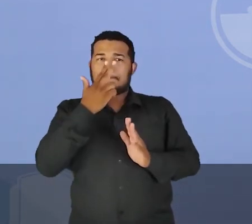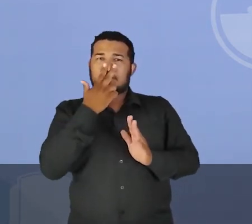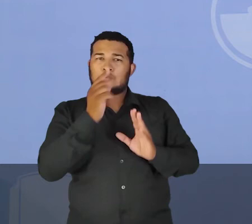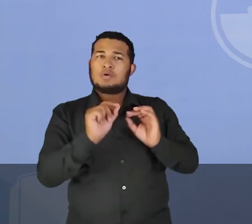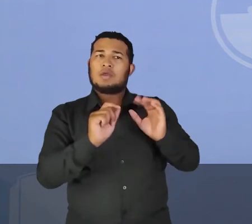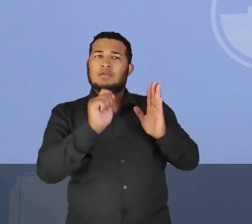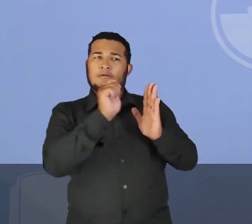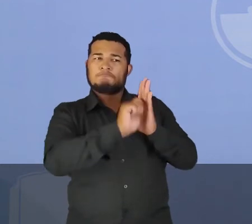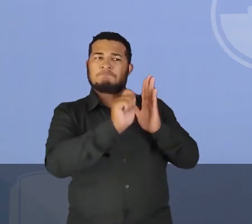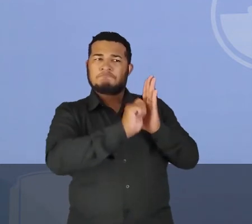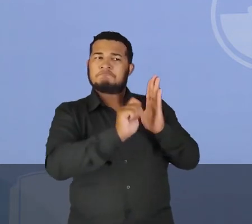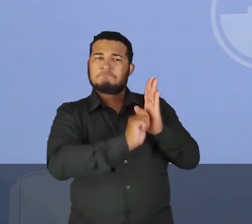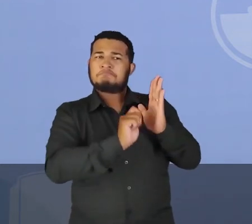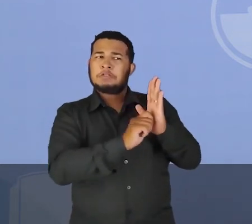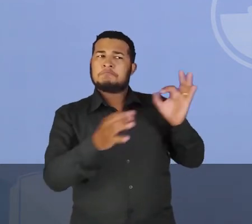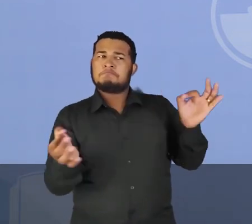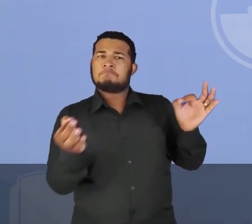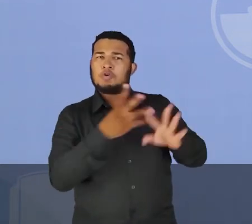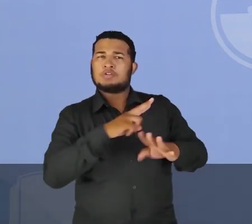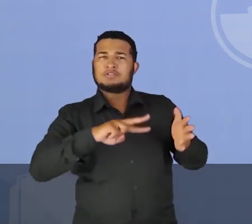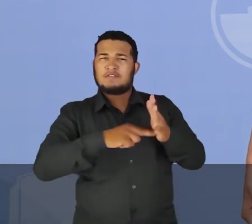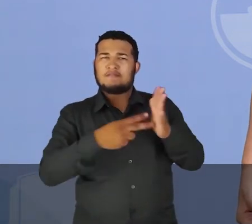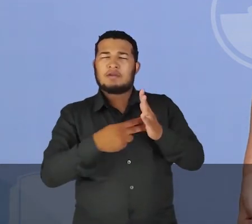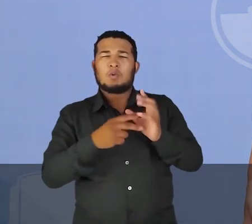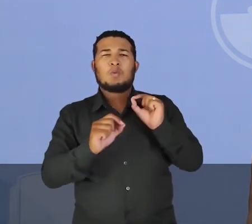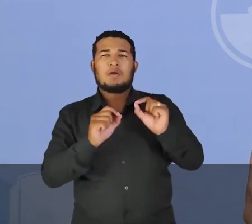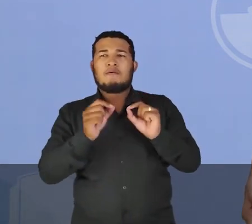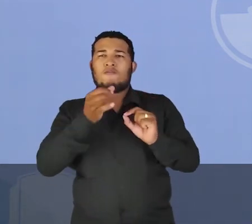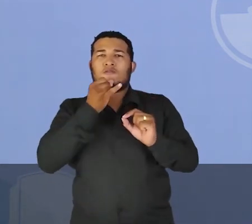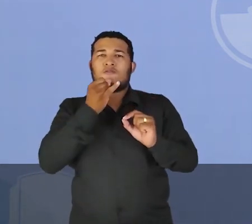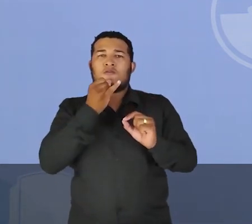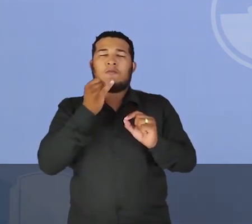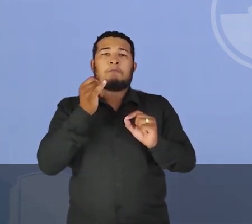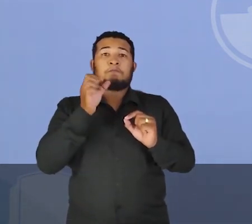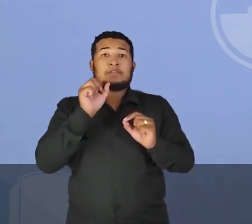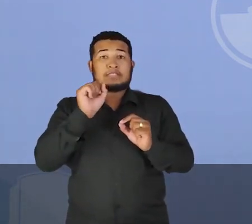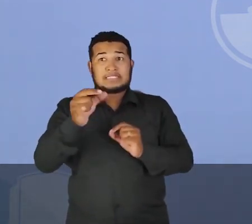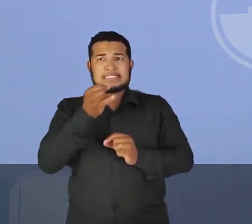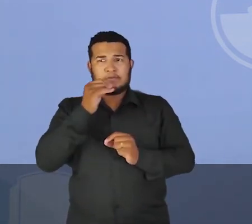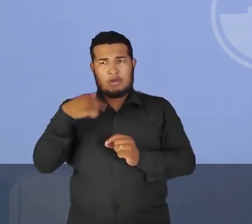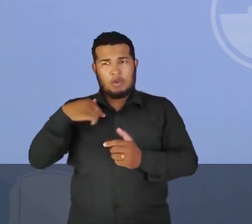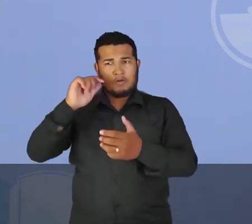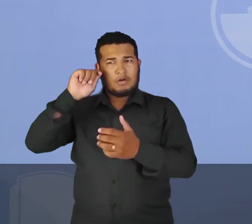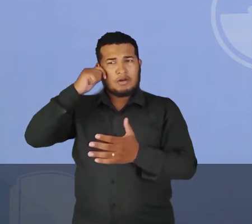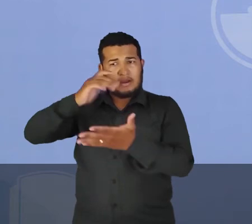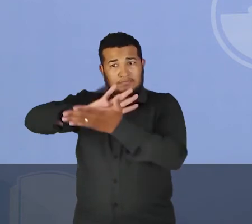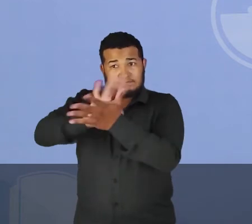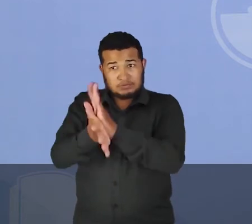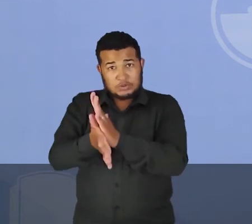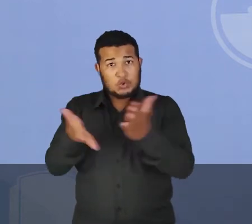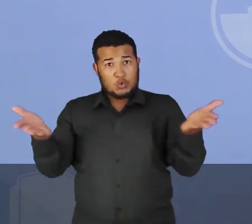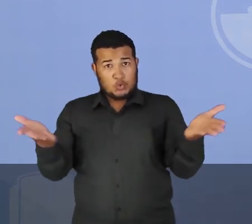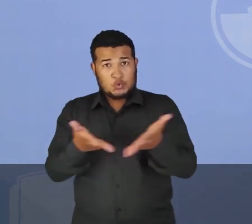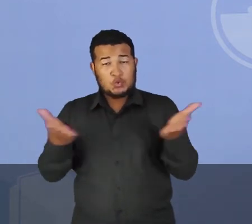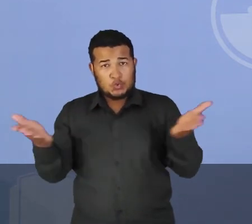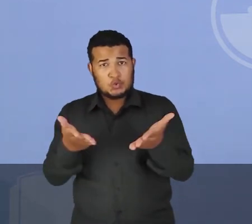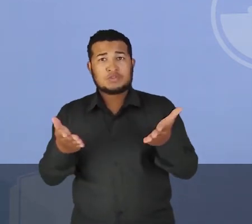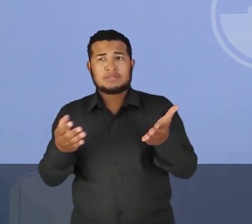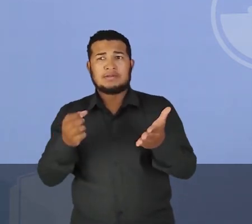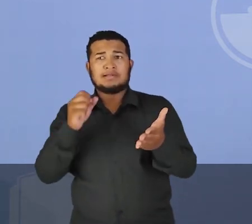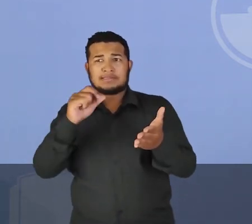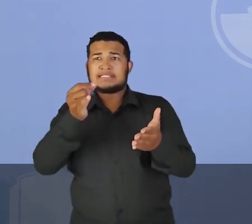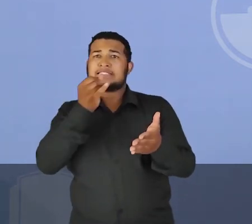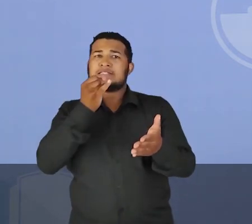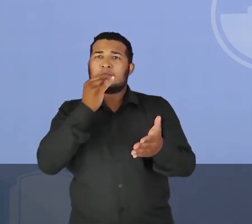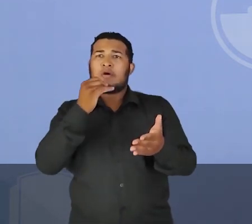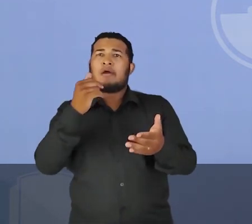imprescritível e inafiançável. O que significa isso? Imprescritível significa que se eu cometer esse crime hoje, enquanto eu